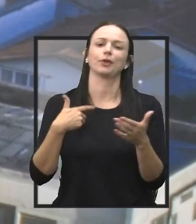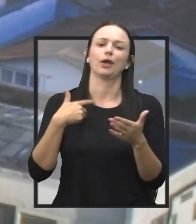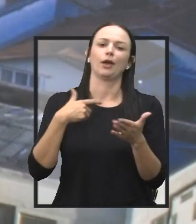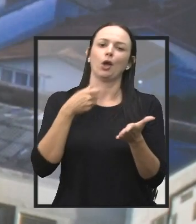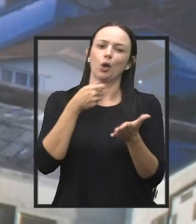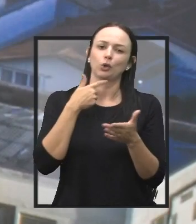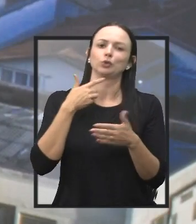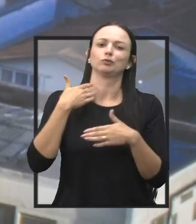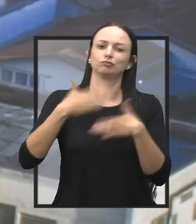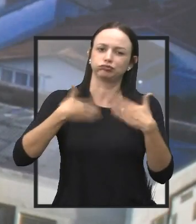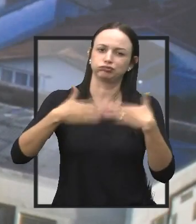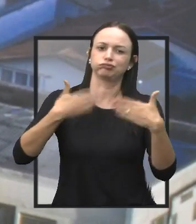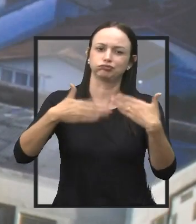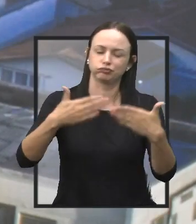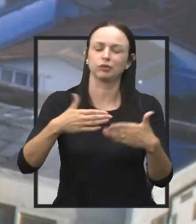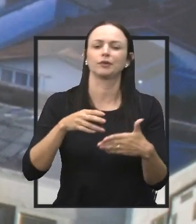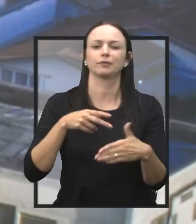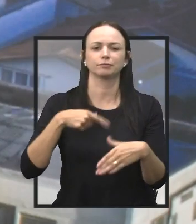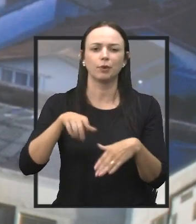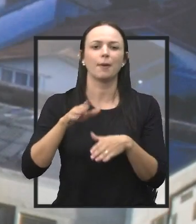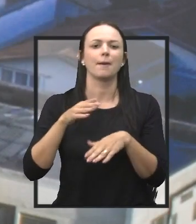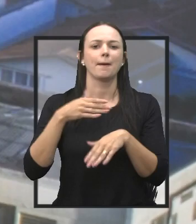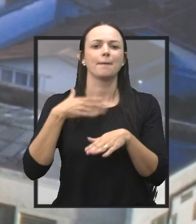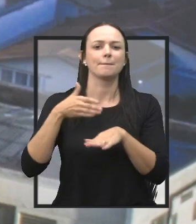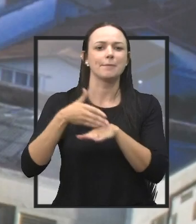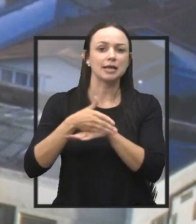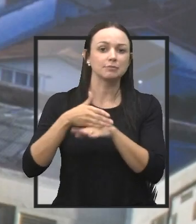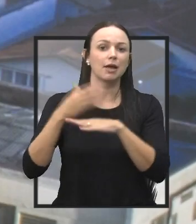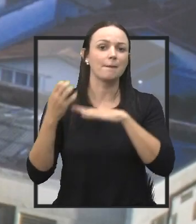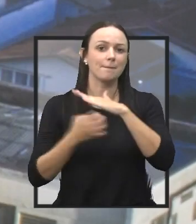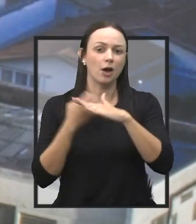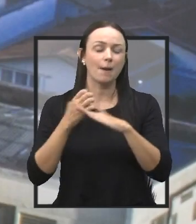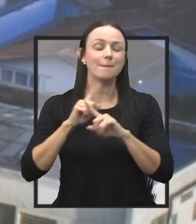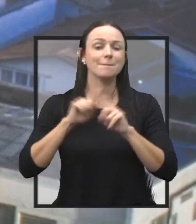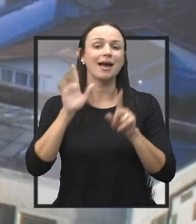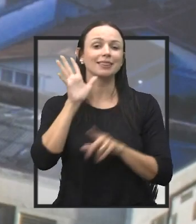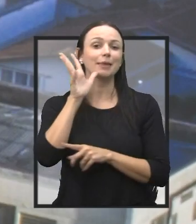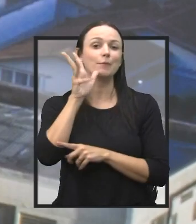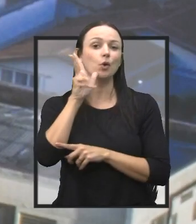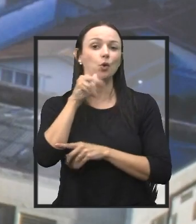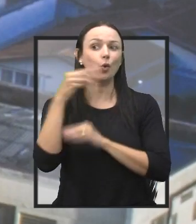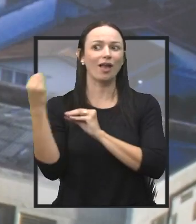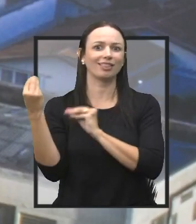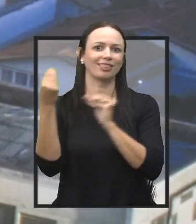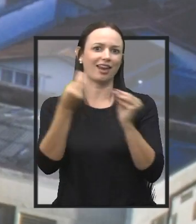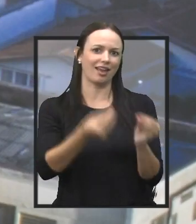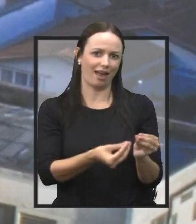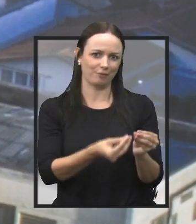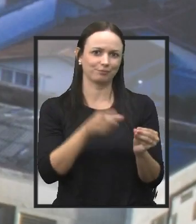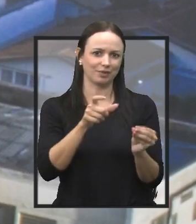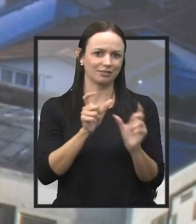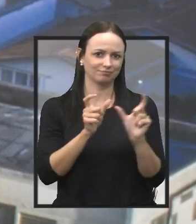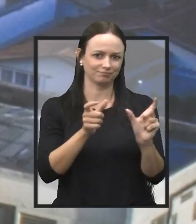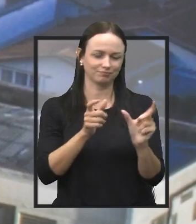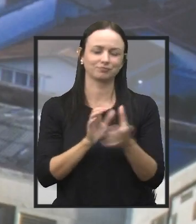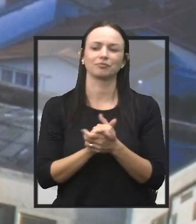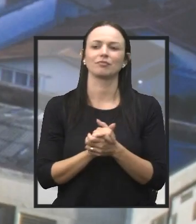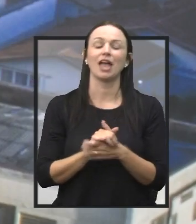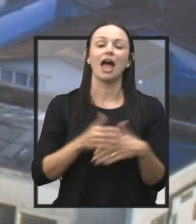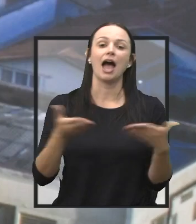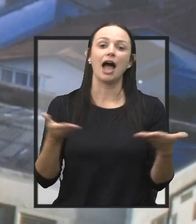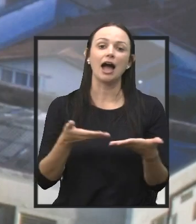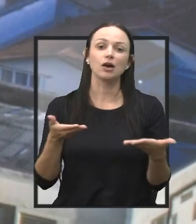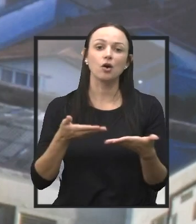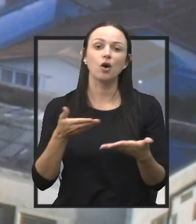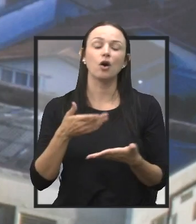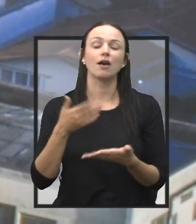processo que caminhou, enfim, teve a participação das empresas, mas houve uma demora na entrega dessas fitinhas. A informação mais